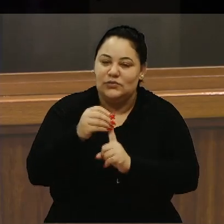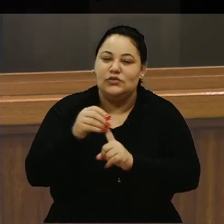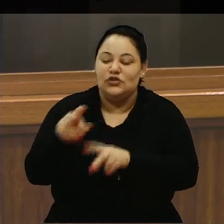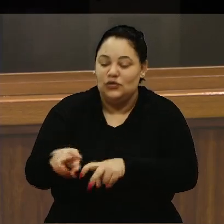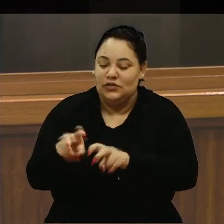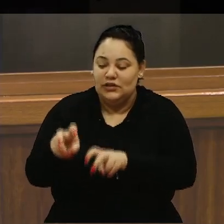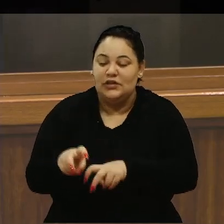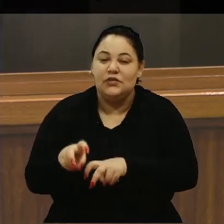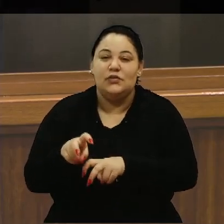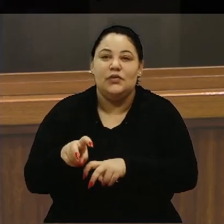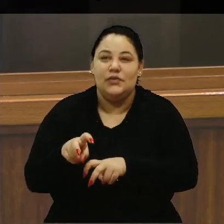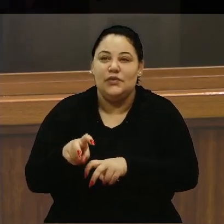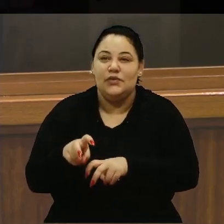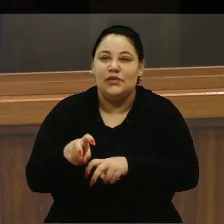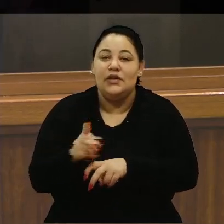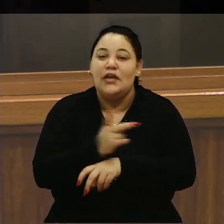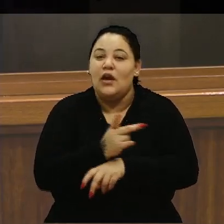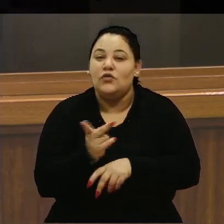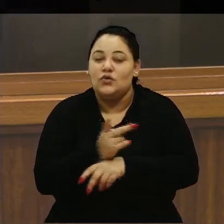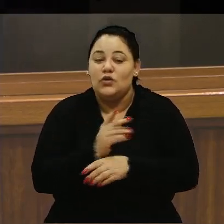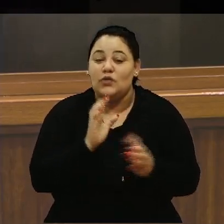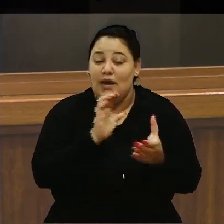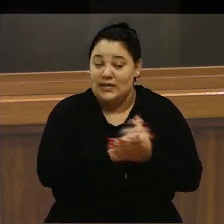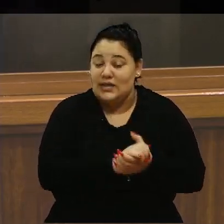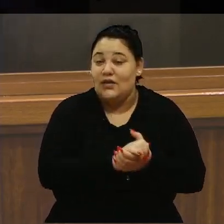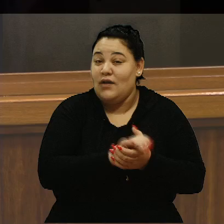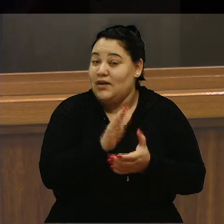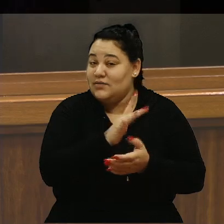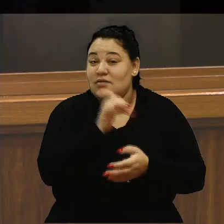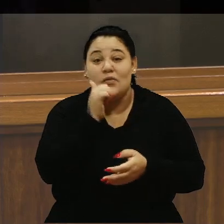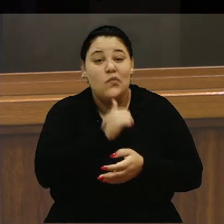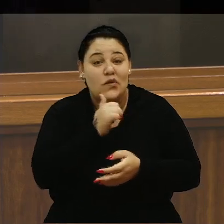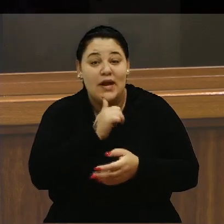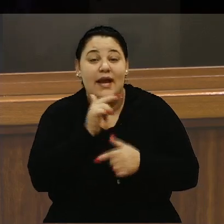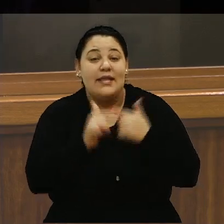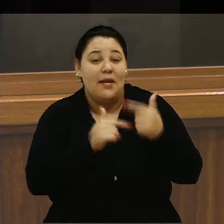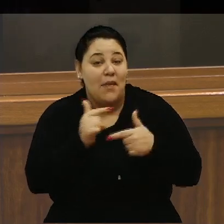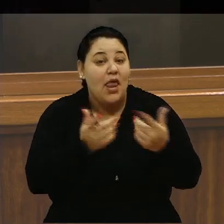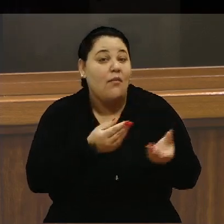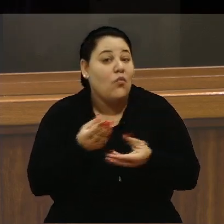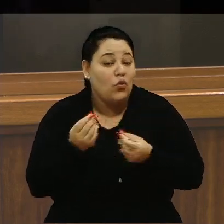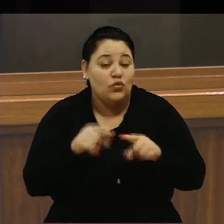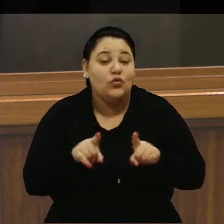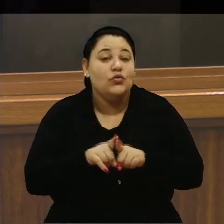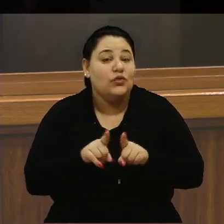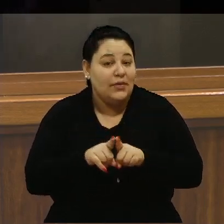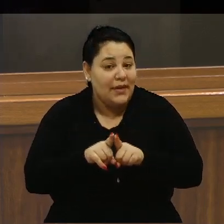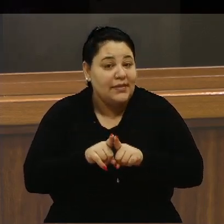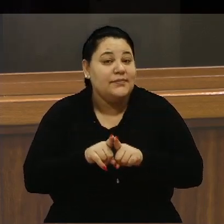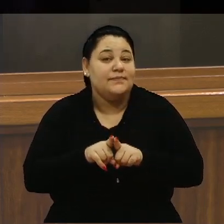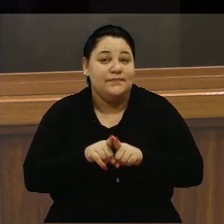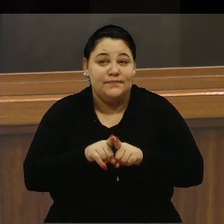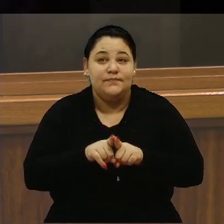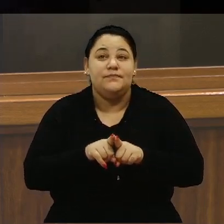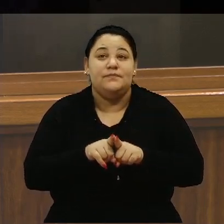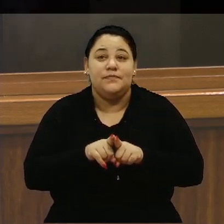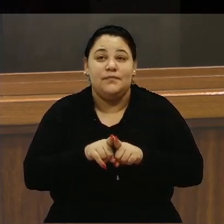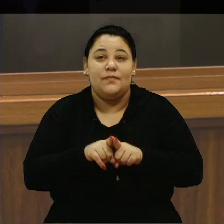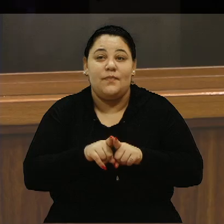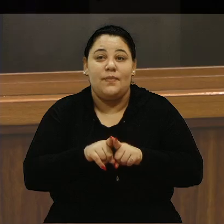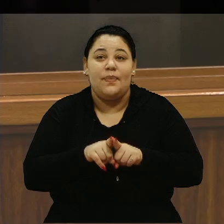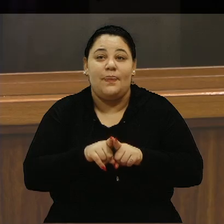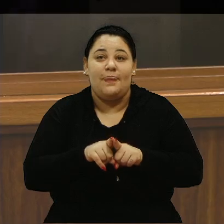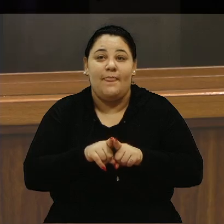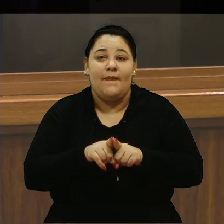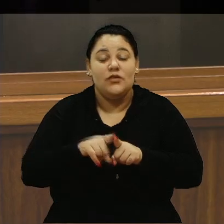o casal que faz o trabalho, às vezes até a mulher trabalha e se desloca mais, né, no